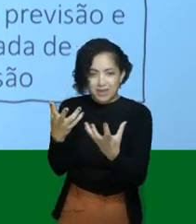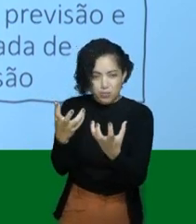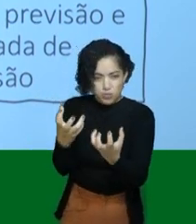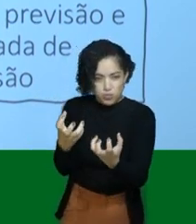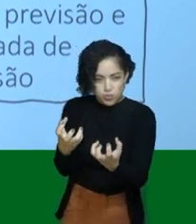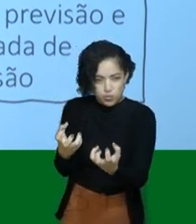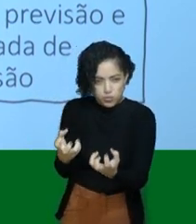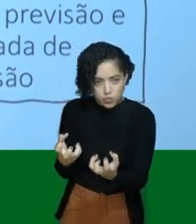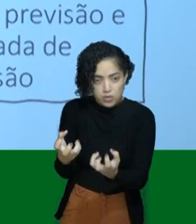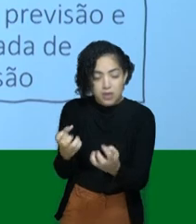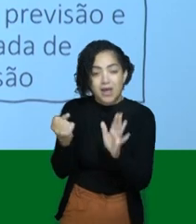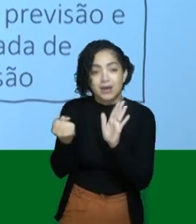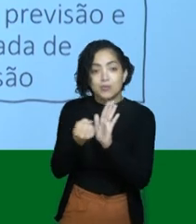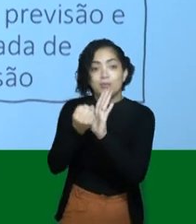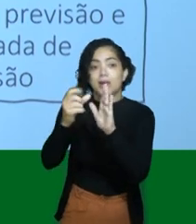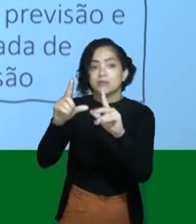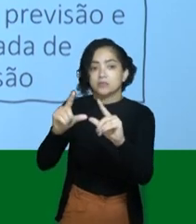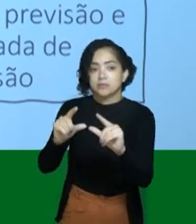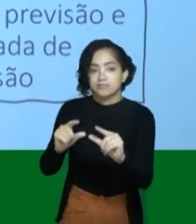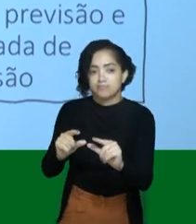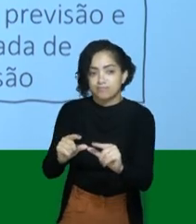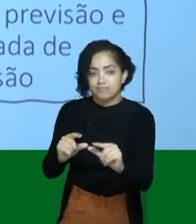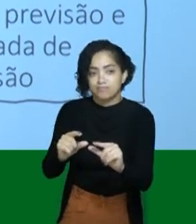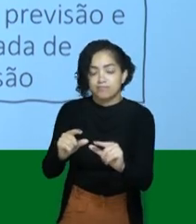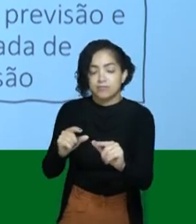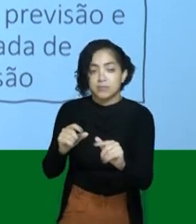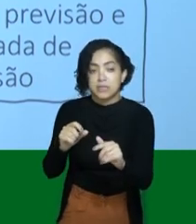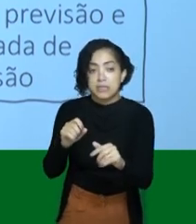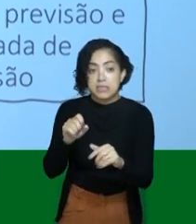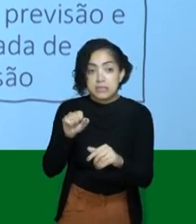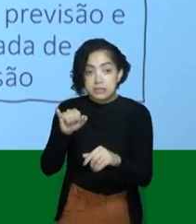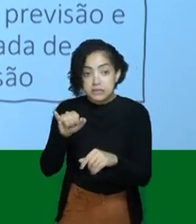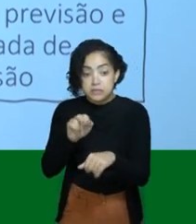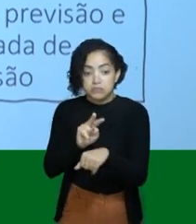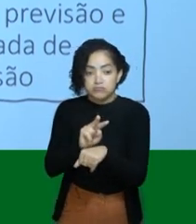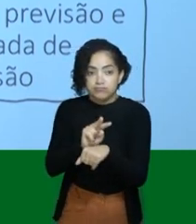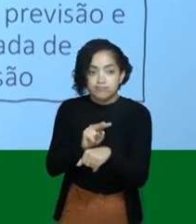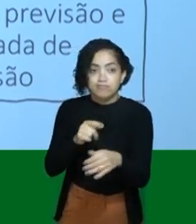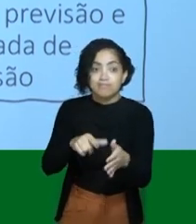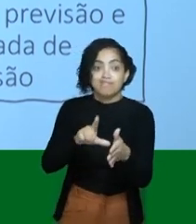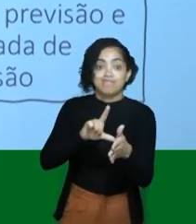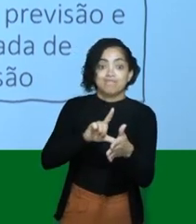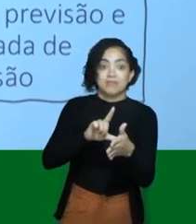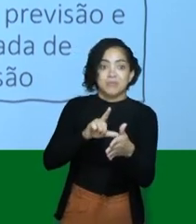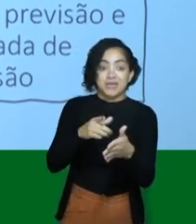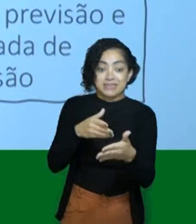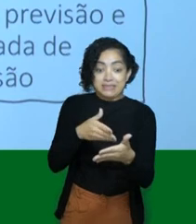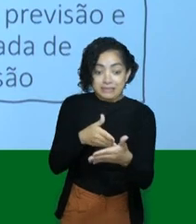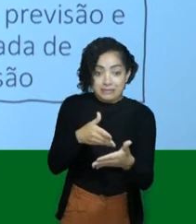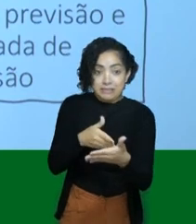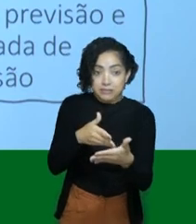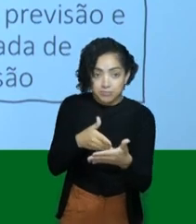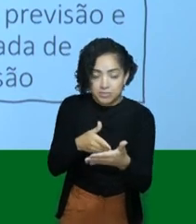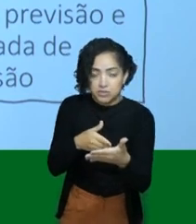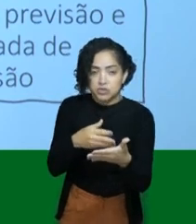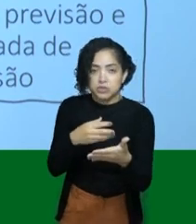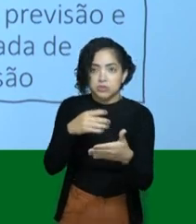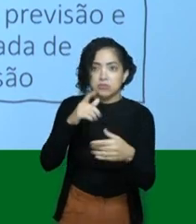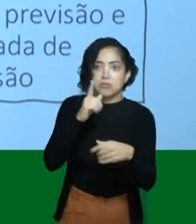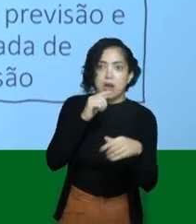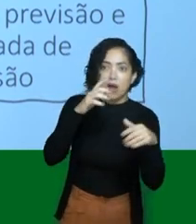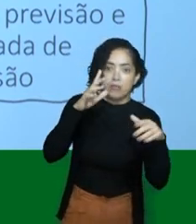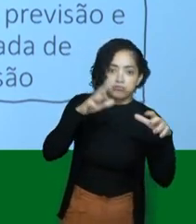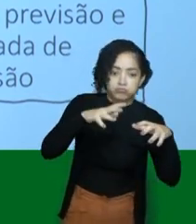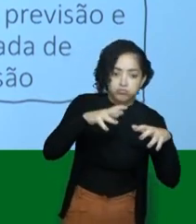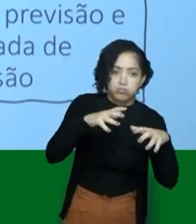esponja, o impacto teria sido muito menor. Tá? A gente não pode frear aquele evento. Eu não posso chegar lá e falar, não chove